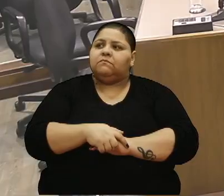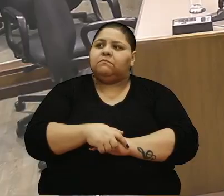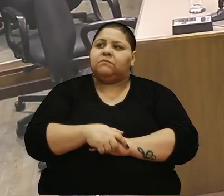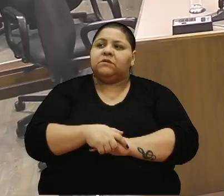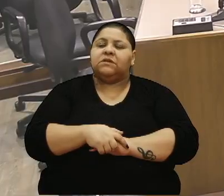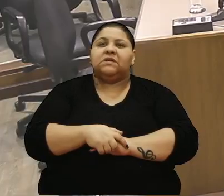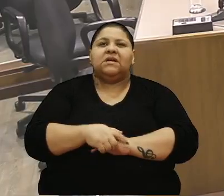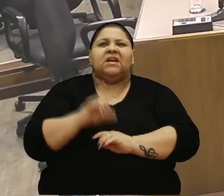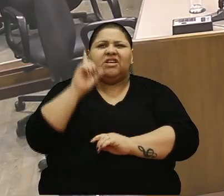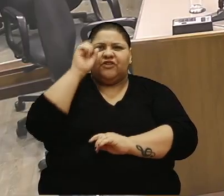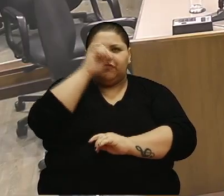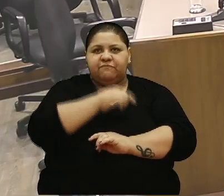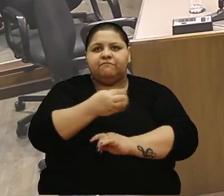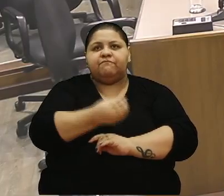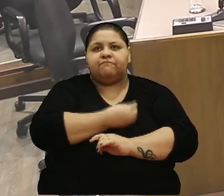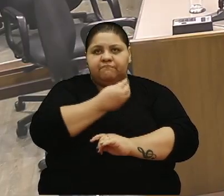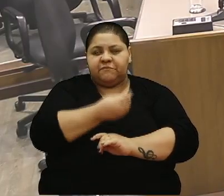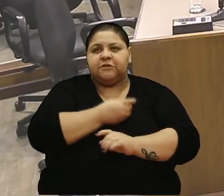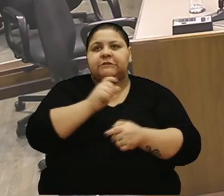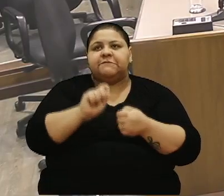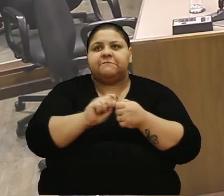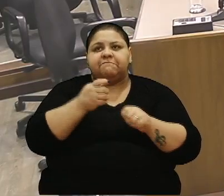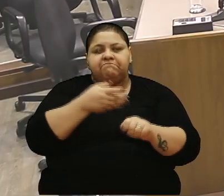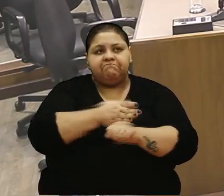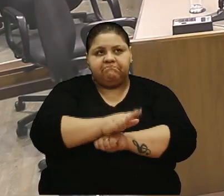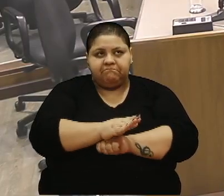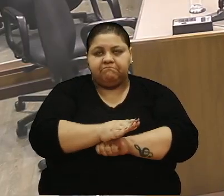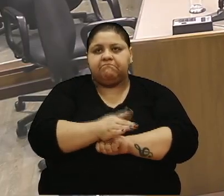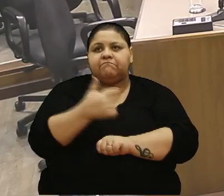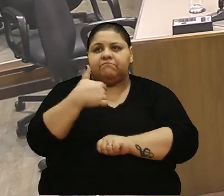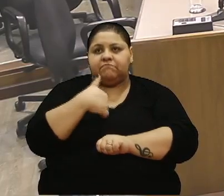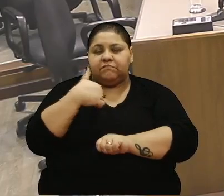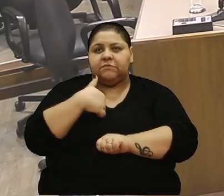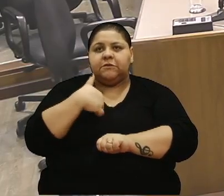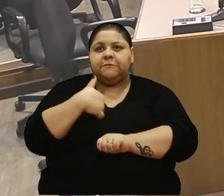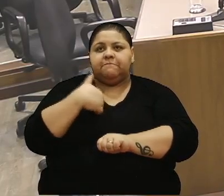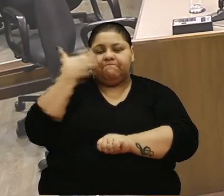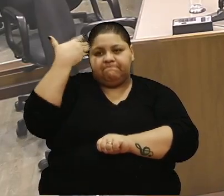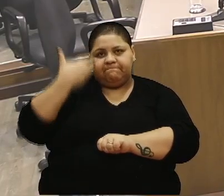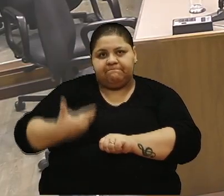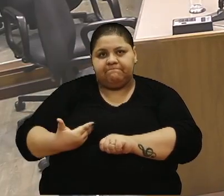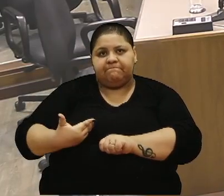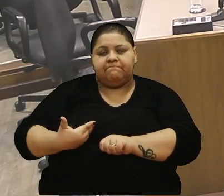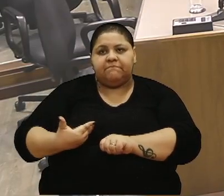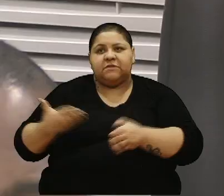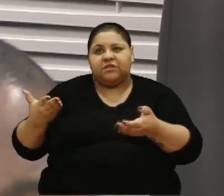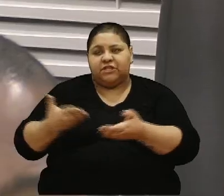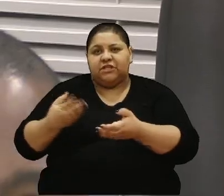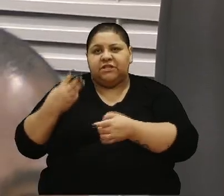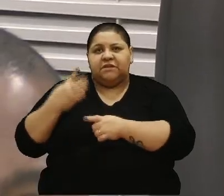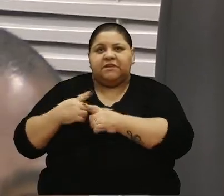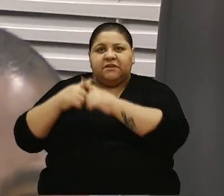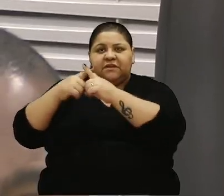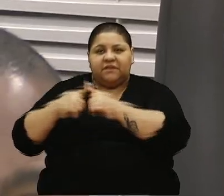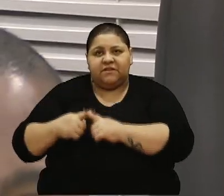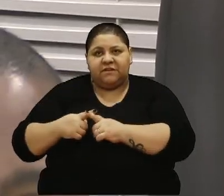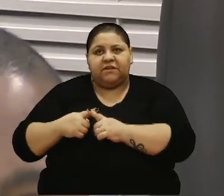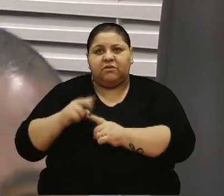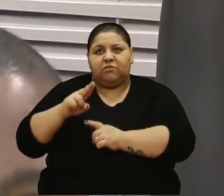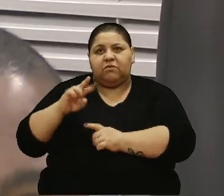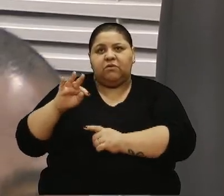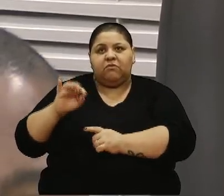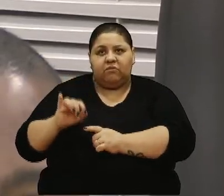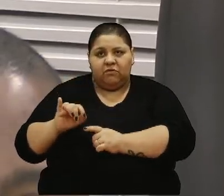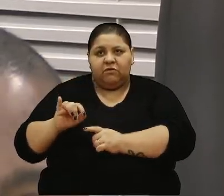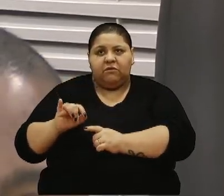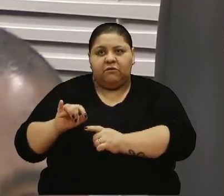turbulências da vida, elas fazem parte. Eu sou exemplo disso, já tive aí 3 vezes, tive no UTI.